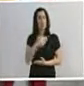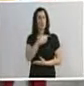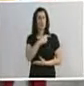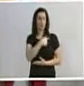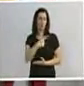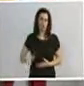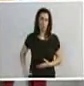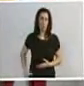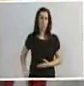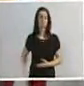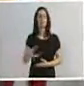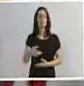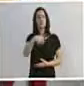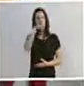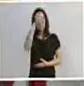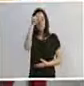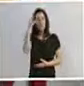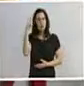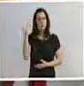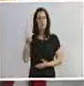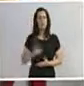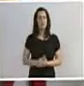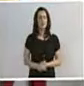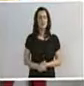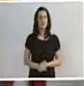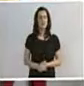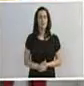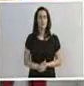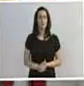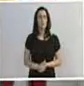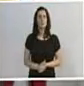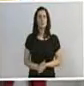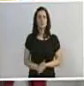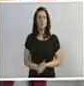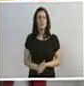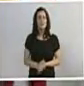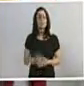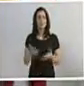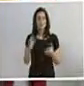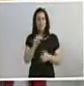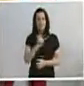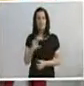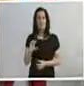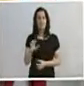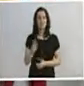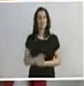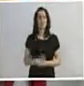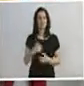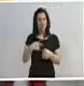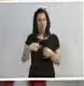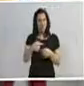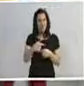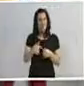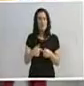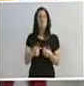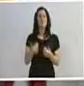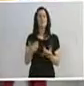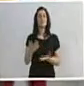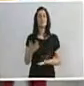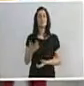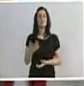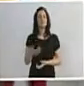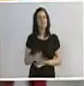o desejo de poderem realizar os jogos da juventude catarinense em nosso município. Vereador Adriano